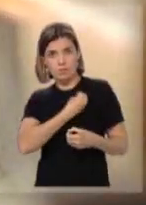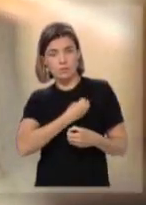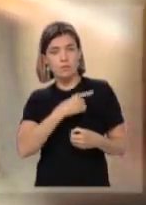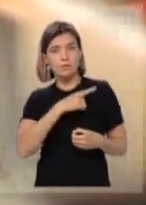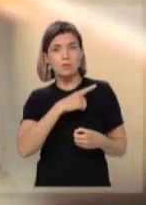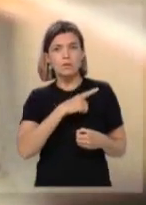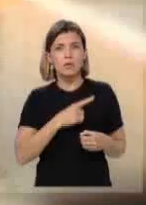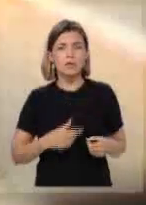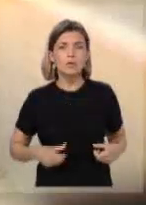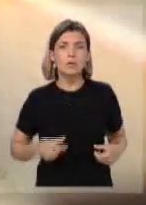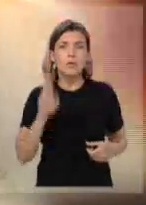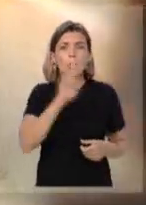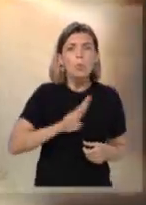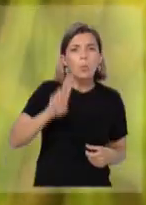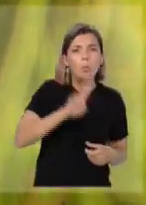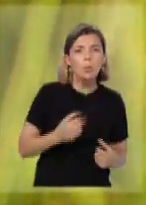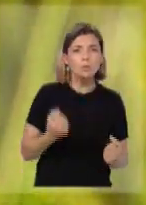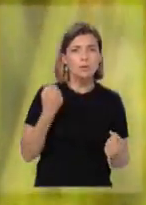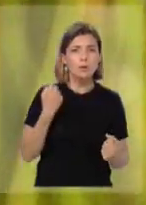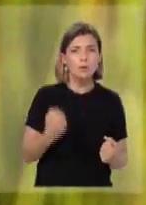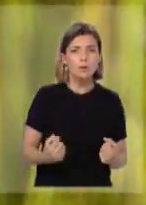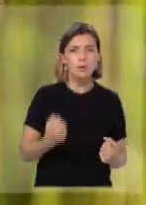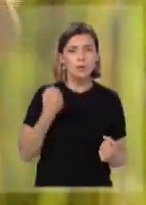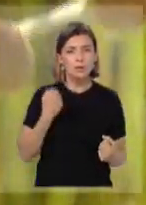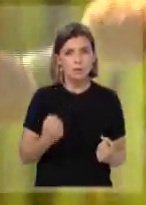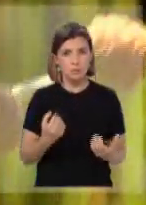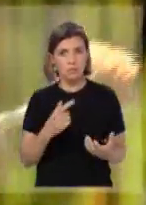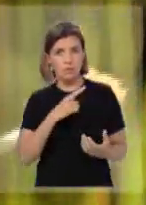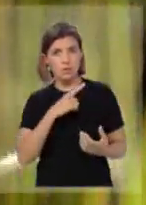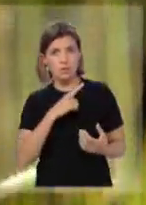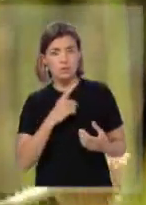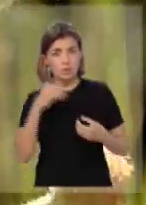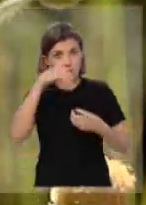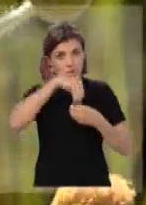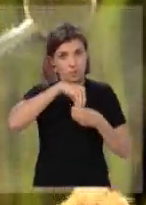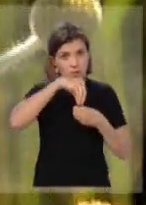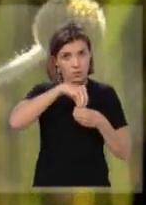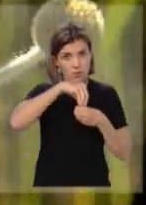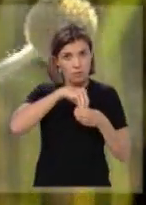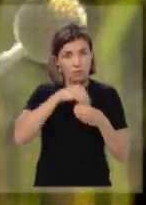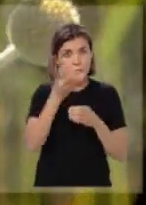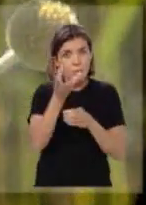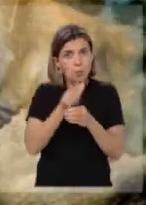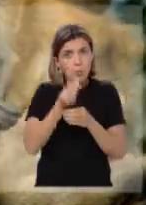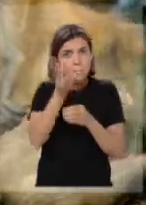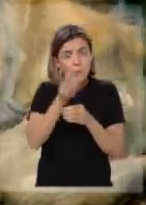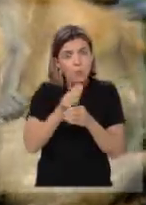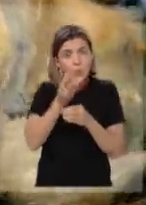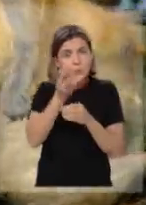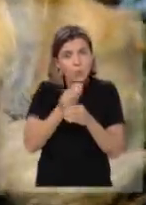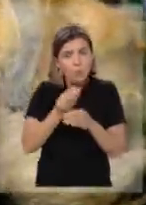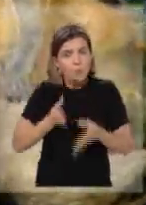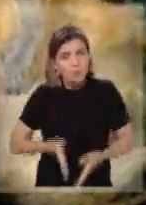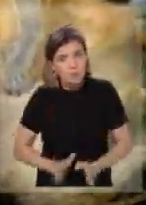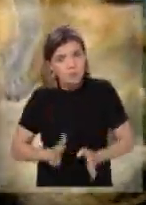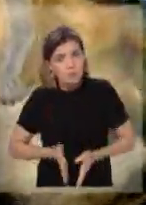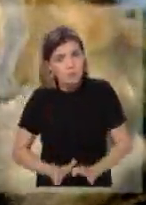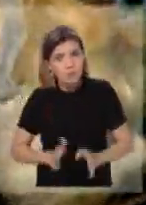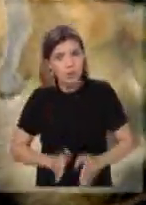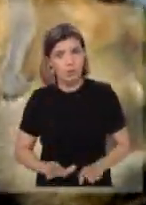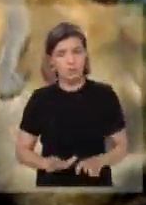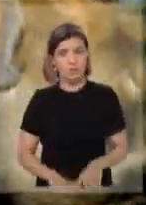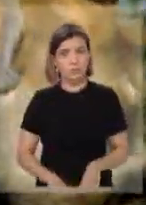os seres vivos produzem e gastam energia, sintetizam e degradam moléculas orgânicas, se